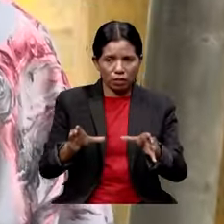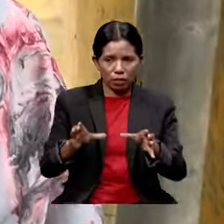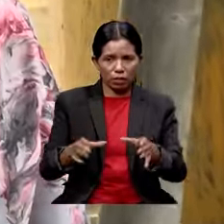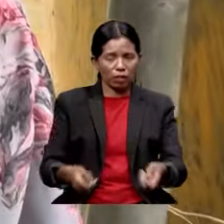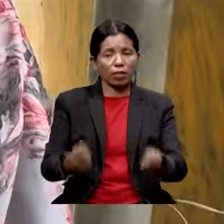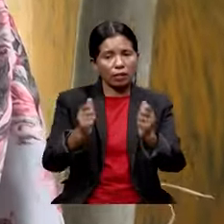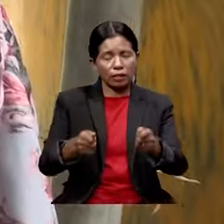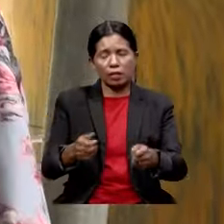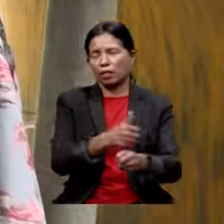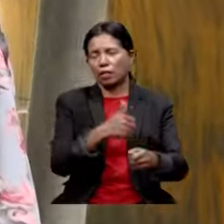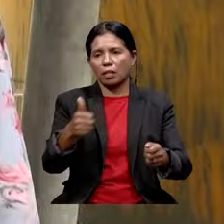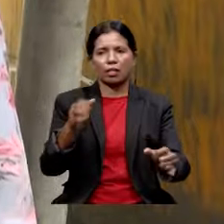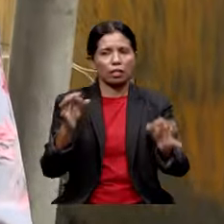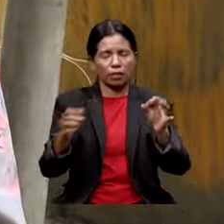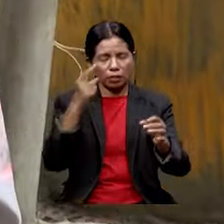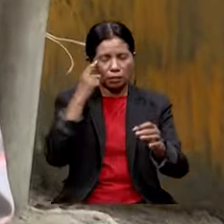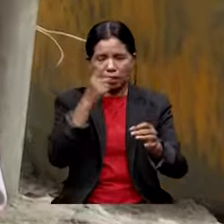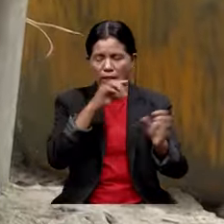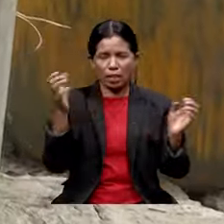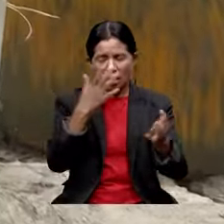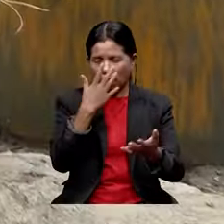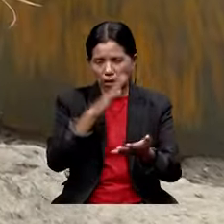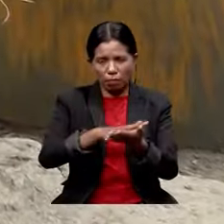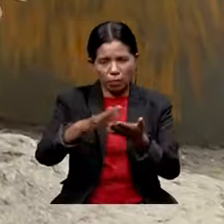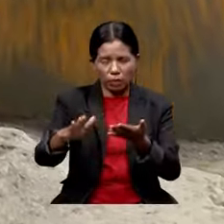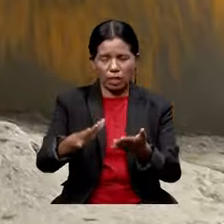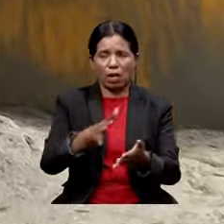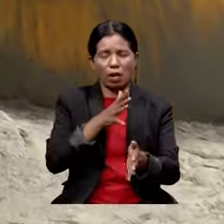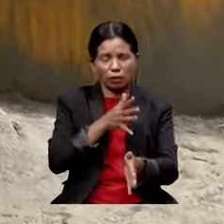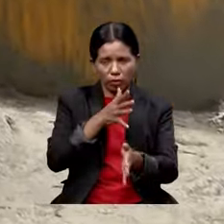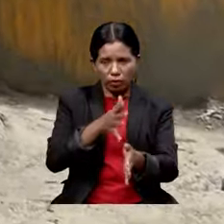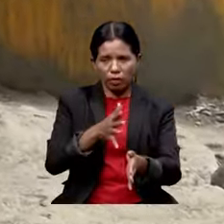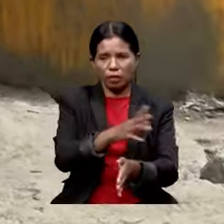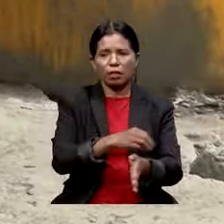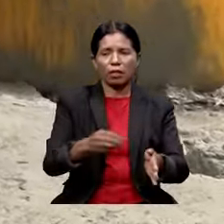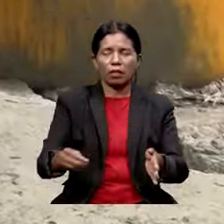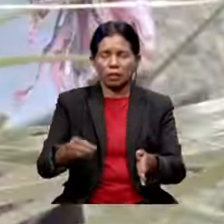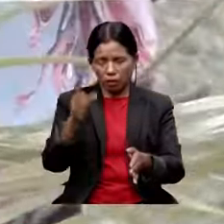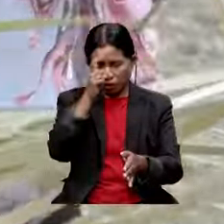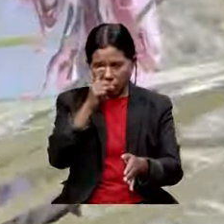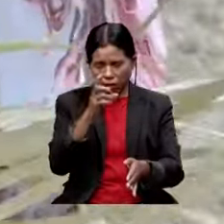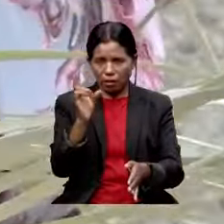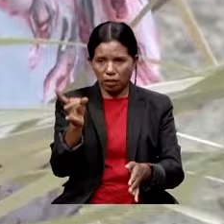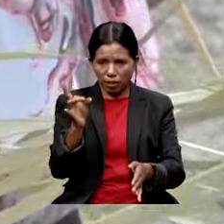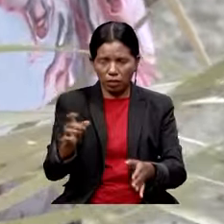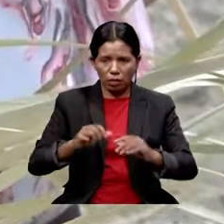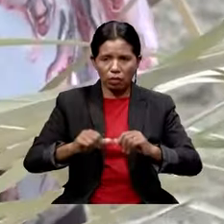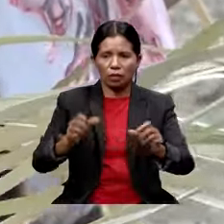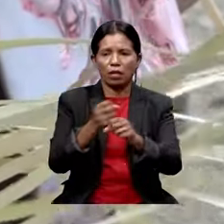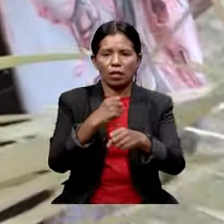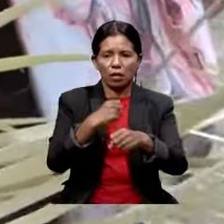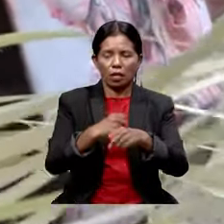tang maski matan laharemos ona mai be avu feto ho tinan valunolu ne sei kontinua na fatin